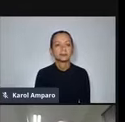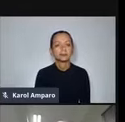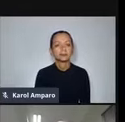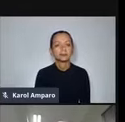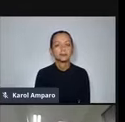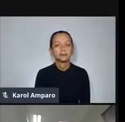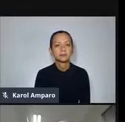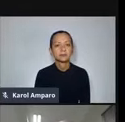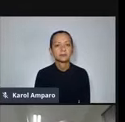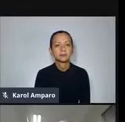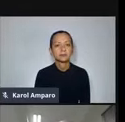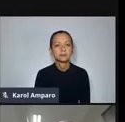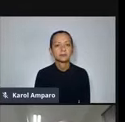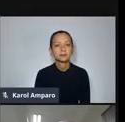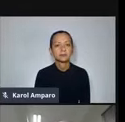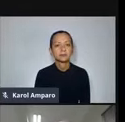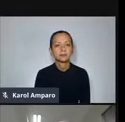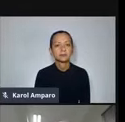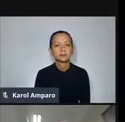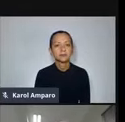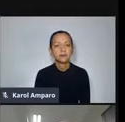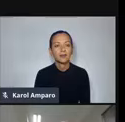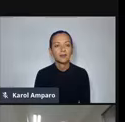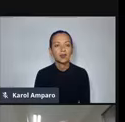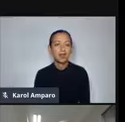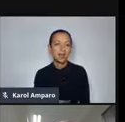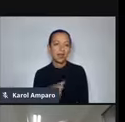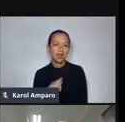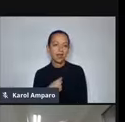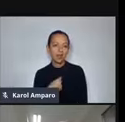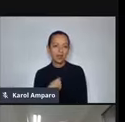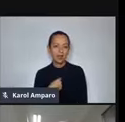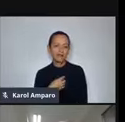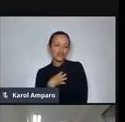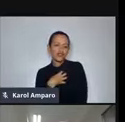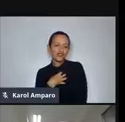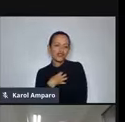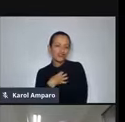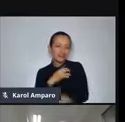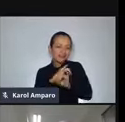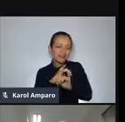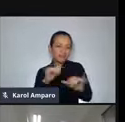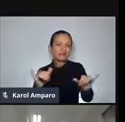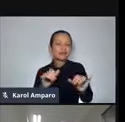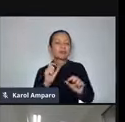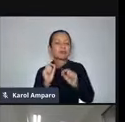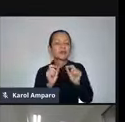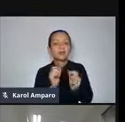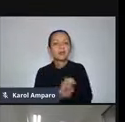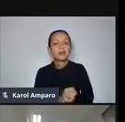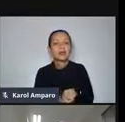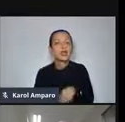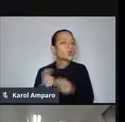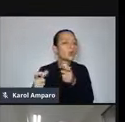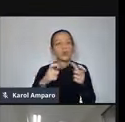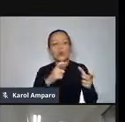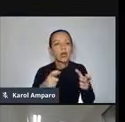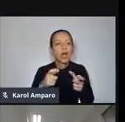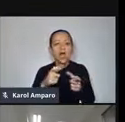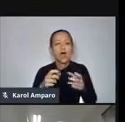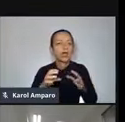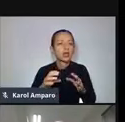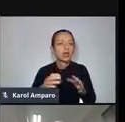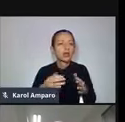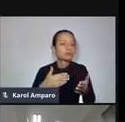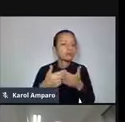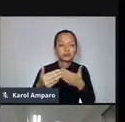Eu tenho uma forma de falar para todo mundo, para todo lugar onde eu vou, principalmente nas pessoas,